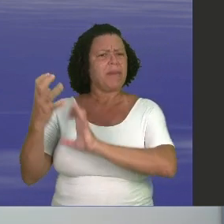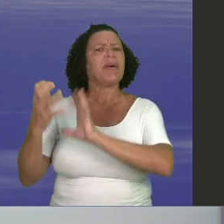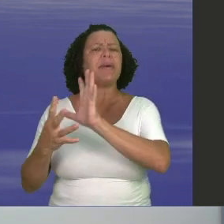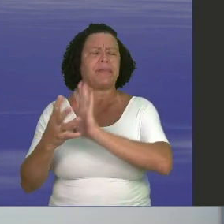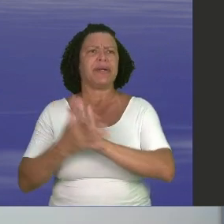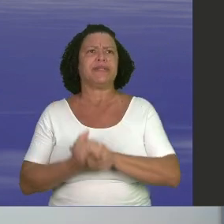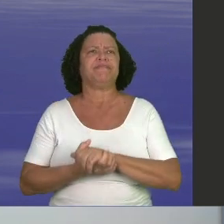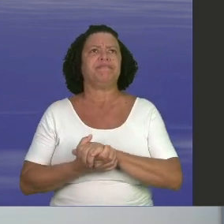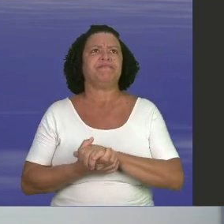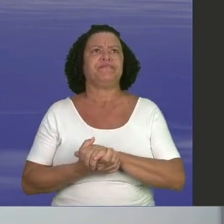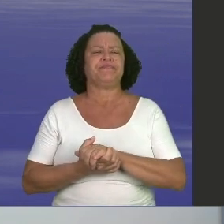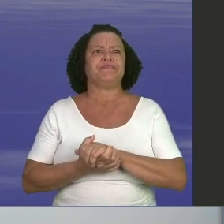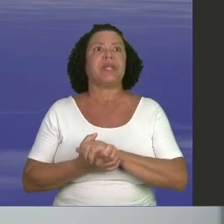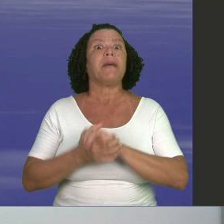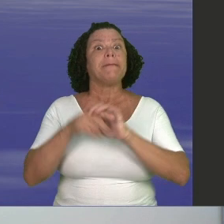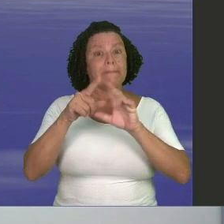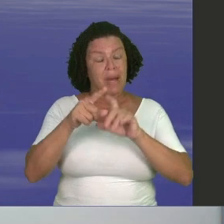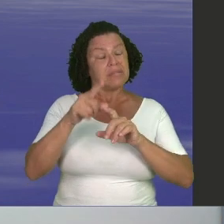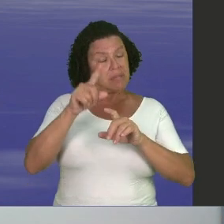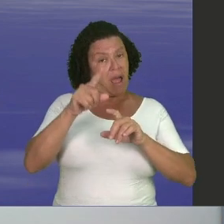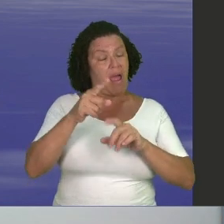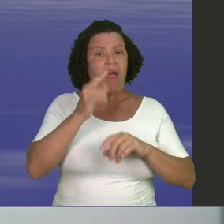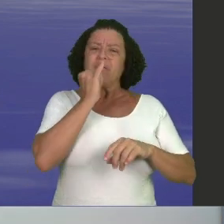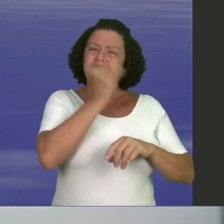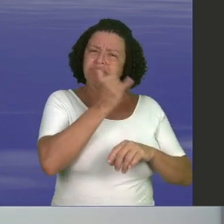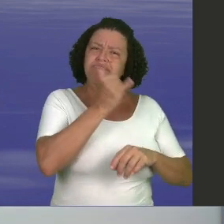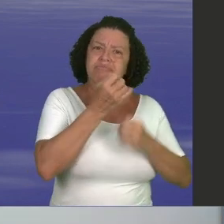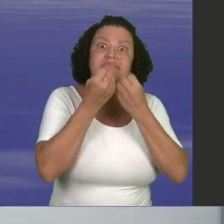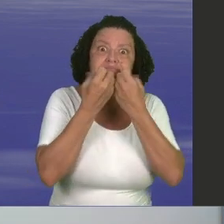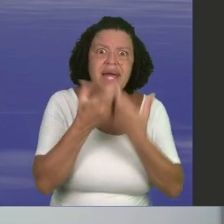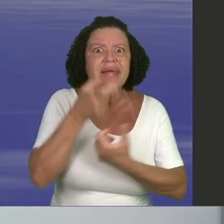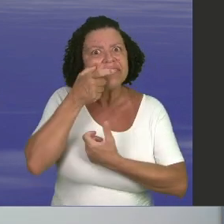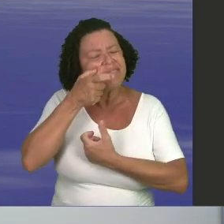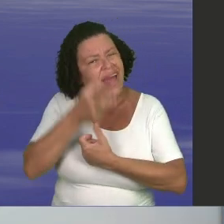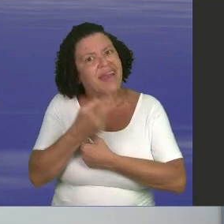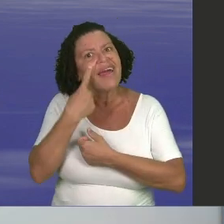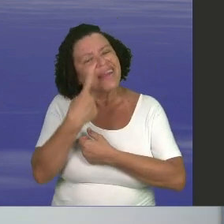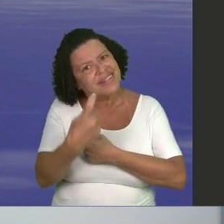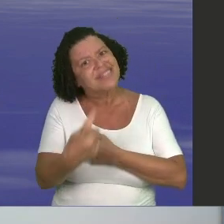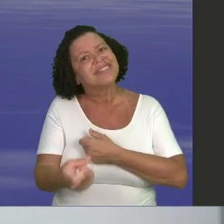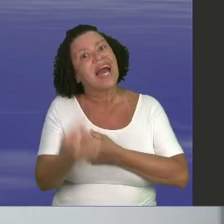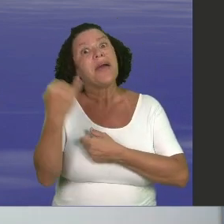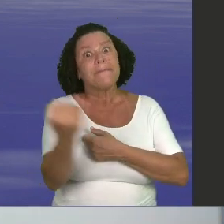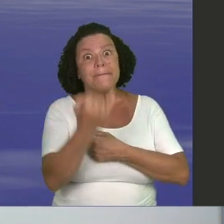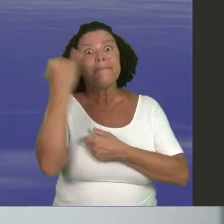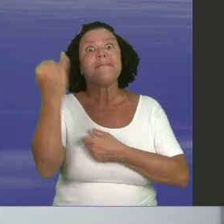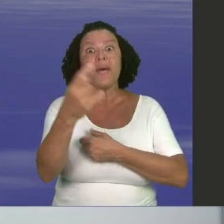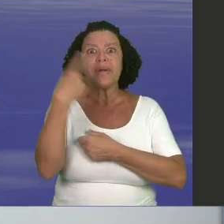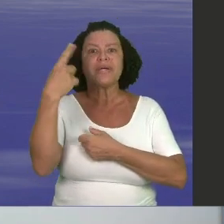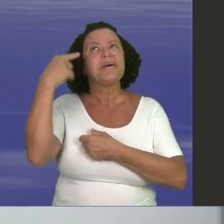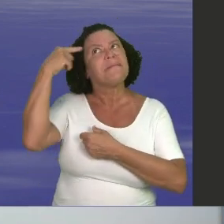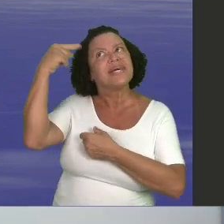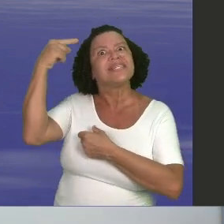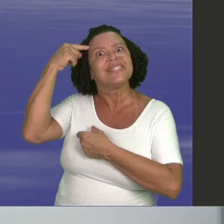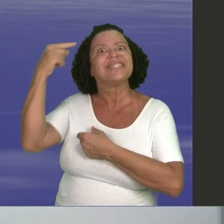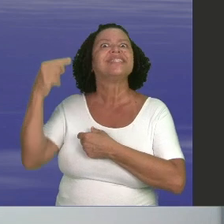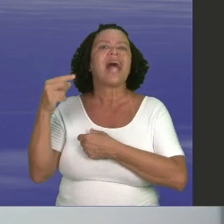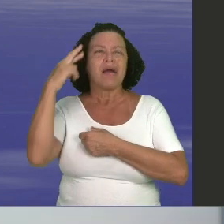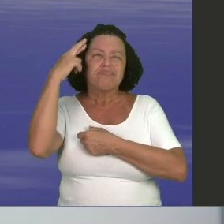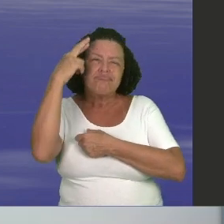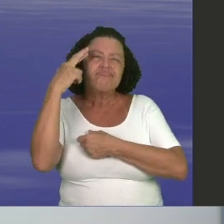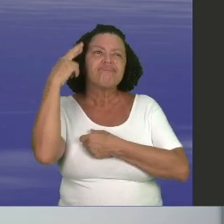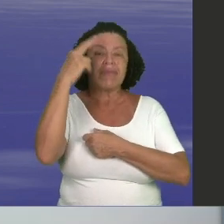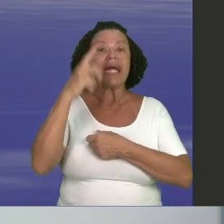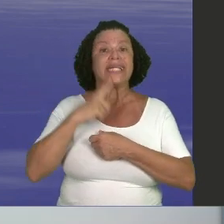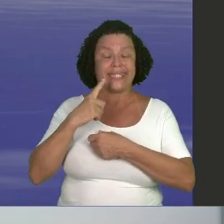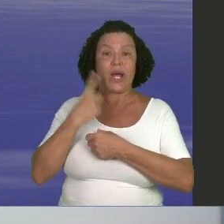né? Mas é um conto interessante e muitas vezes pode ser importante para a nossa reflexão. Existia um casal